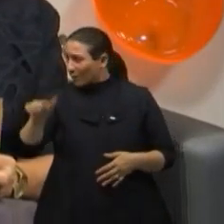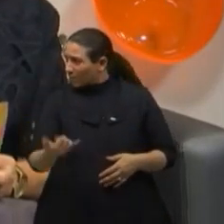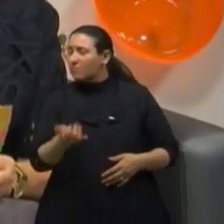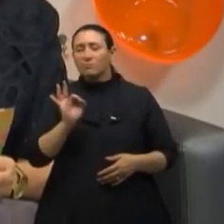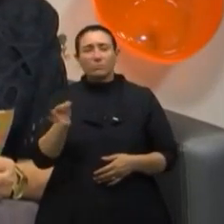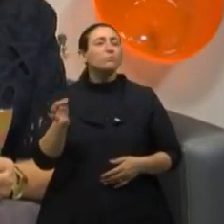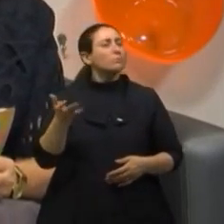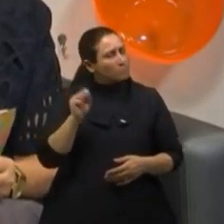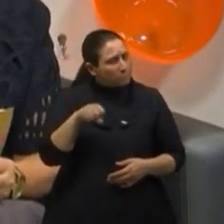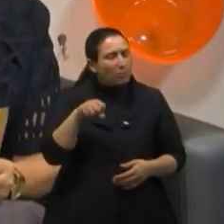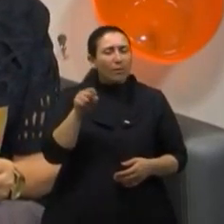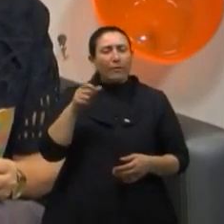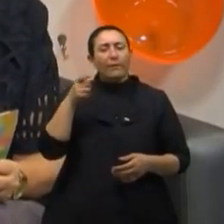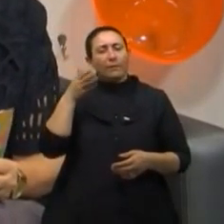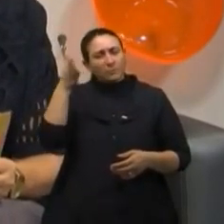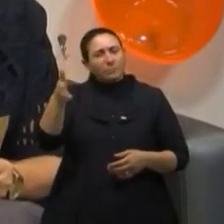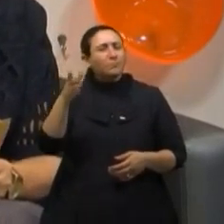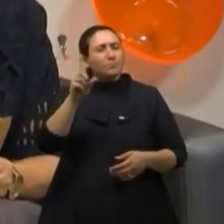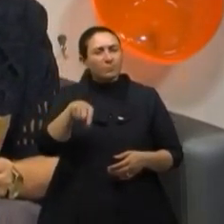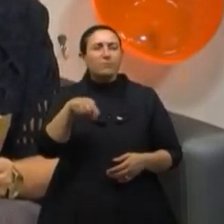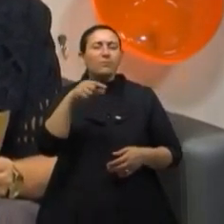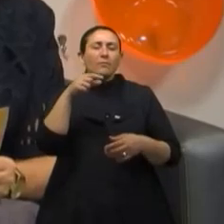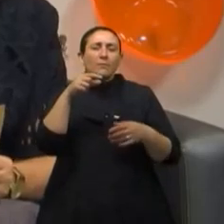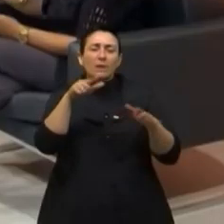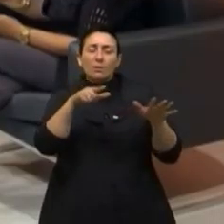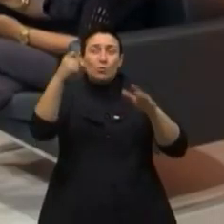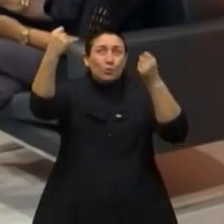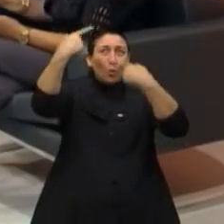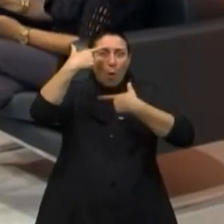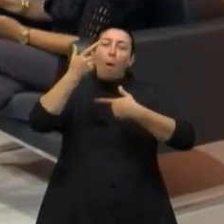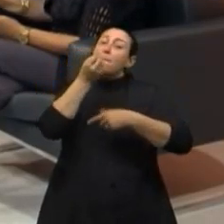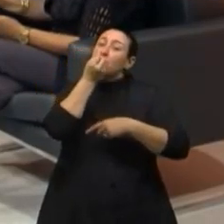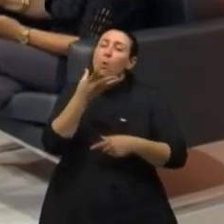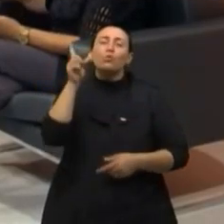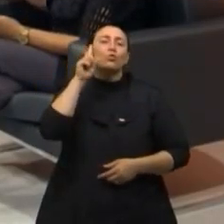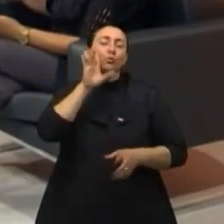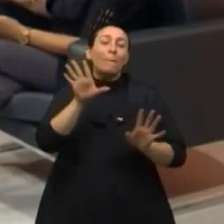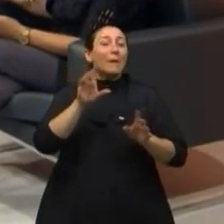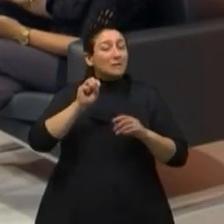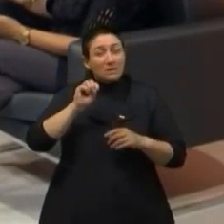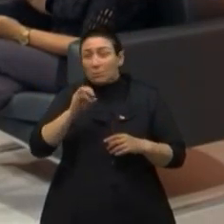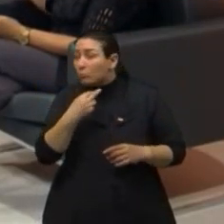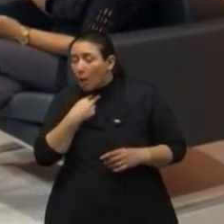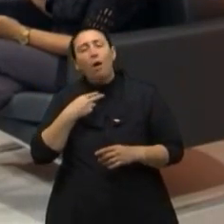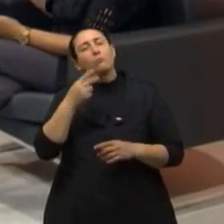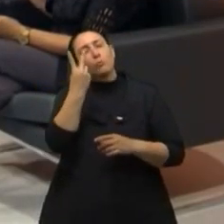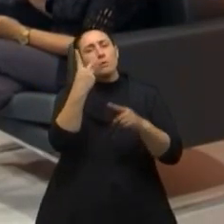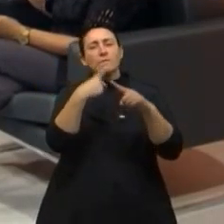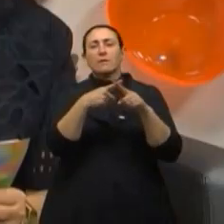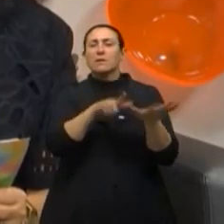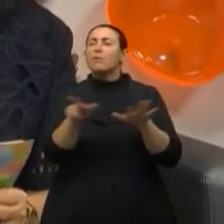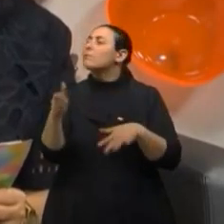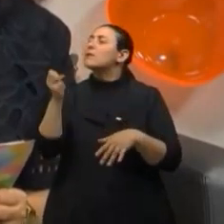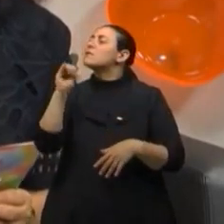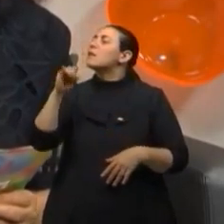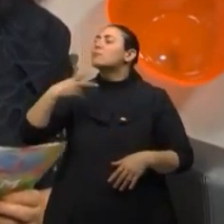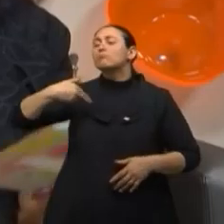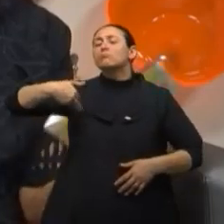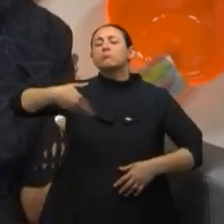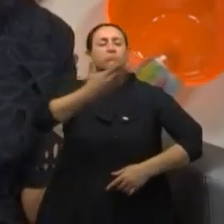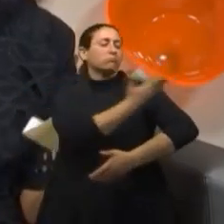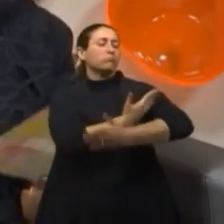agora pro sol é no mínimo dois dias mas o bom é todos os dias todos os dias e se a gente sai para caminhar sem manga e com